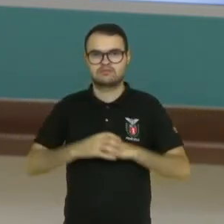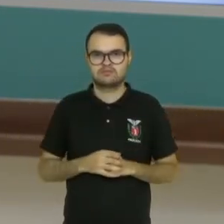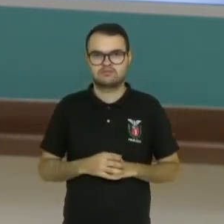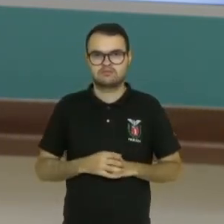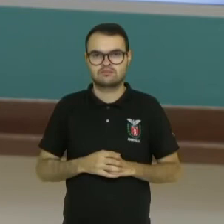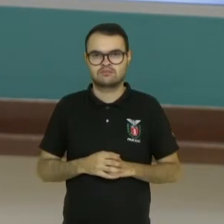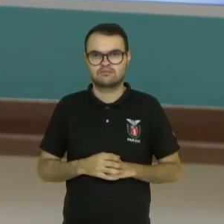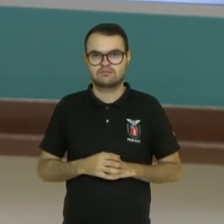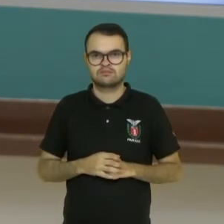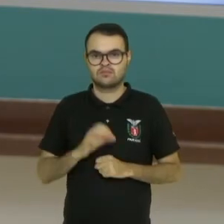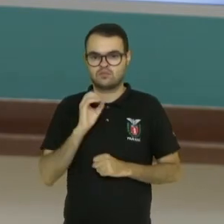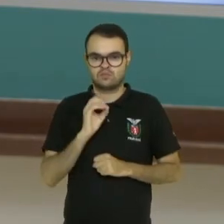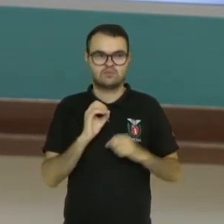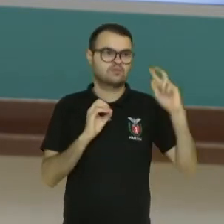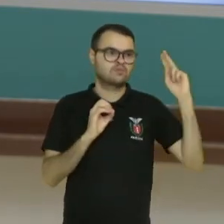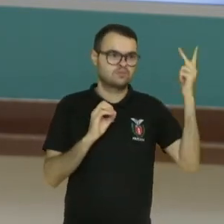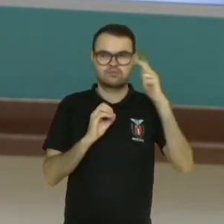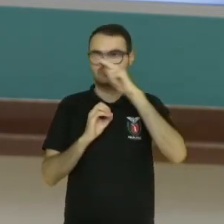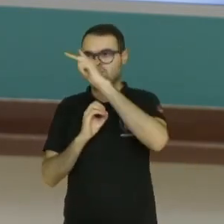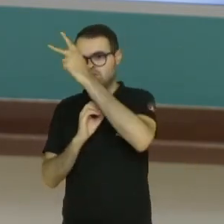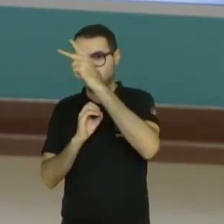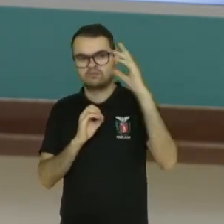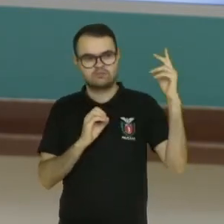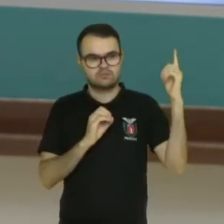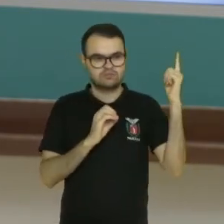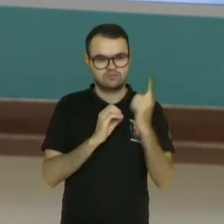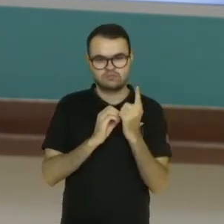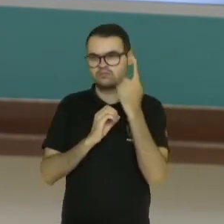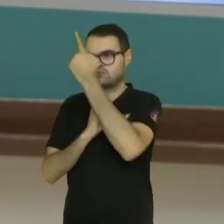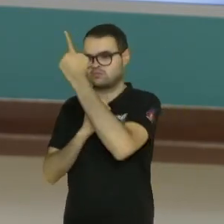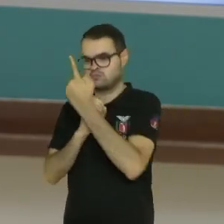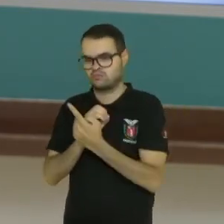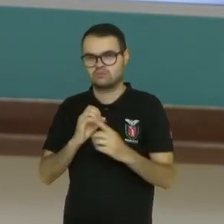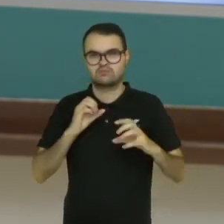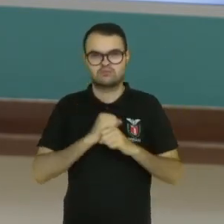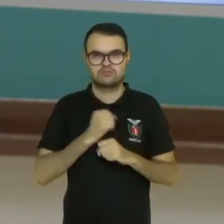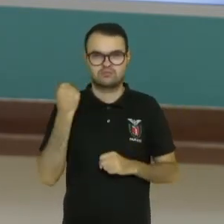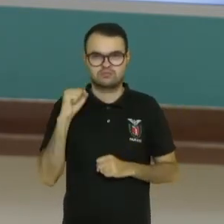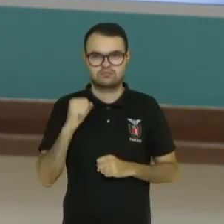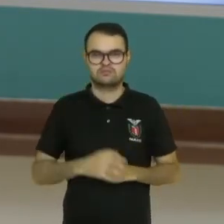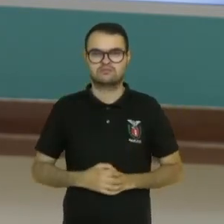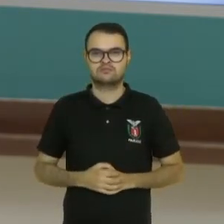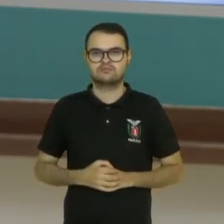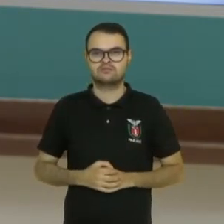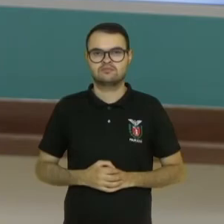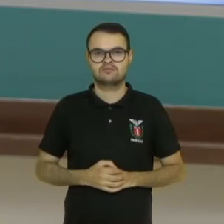cada hidrogênio ali, para completar os 8 na camada.